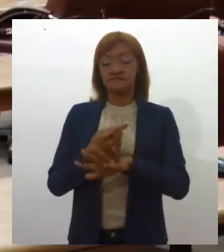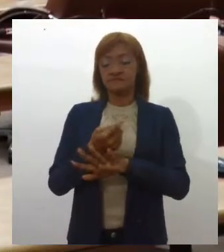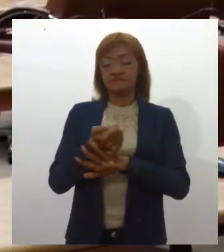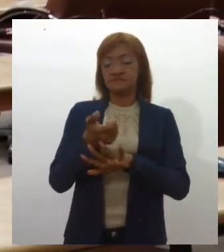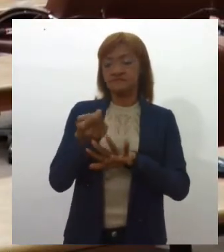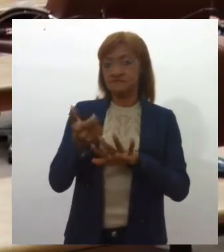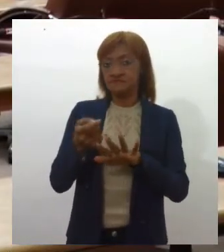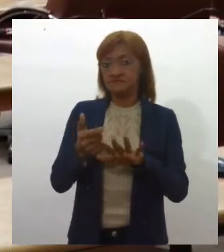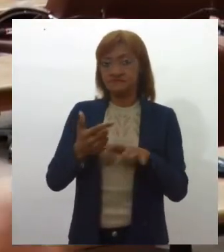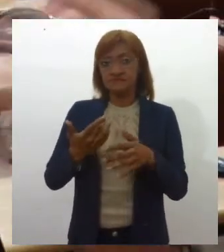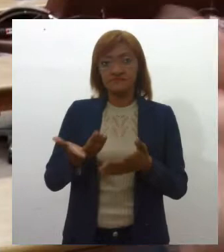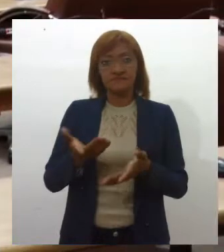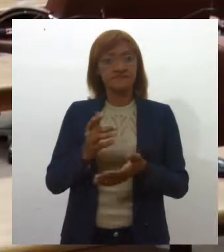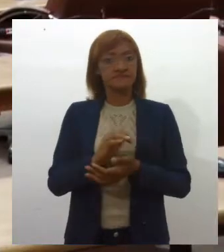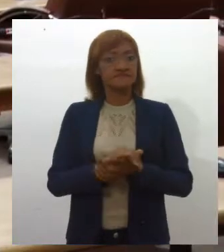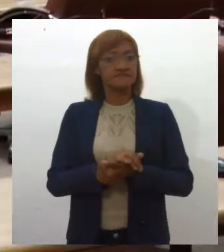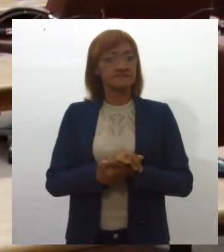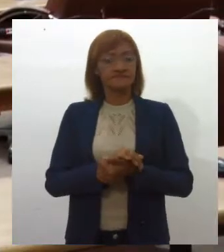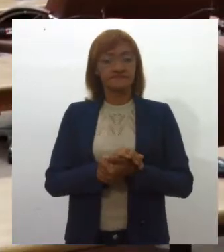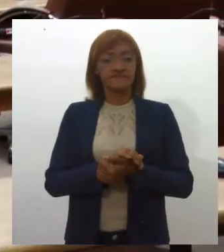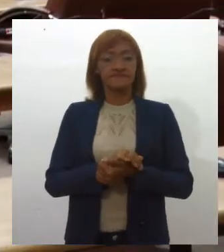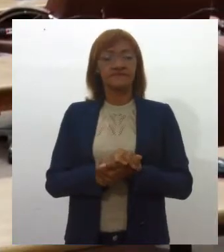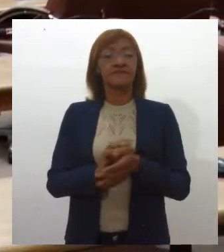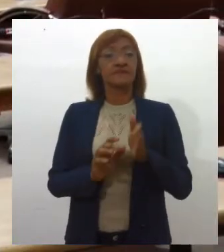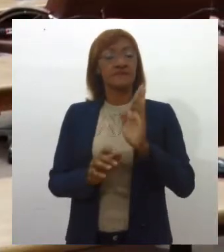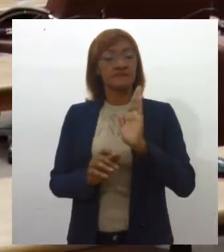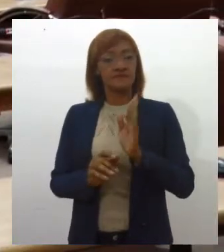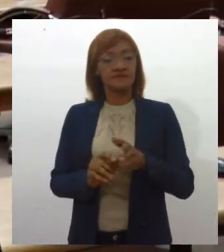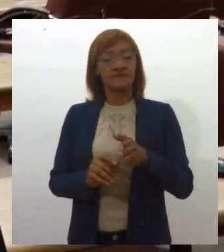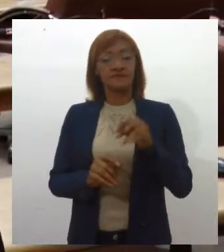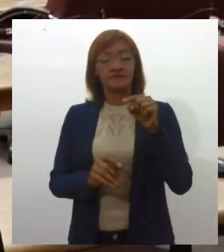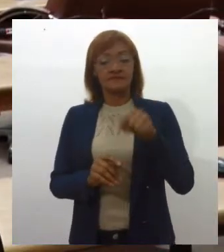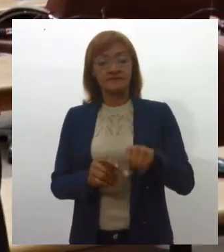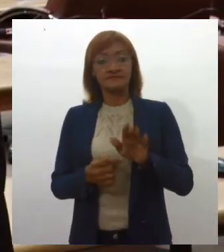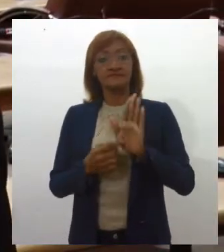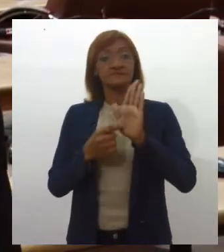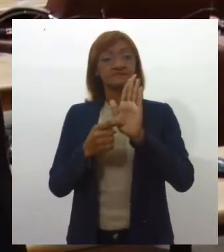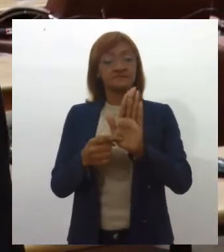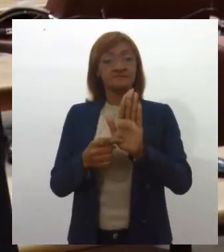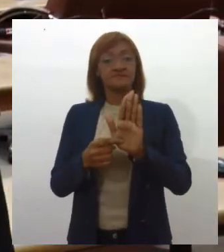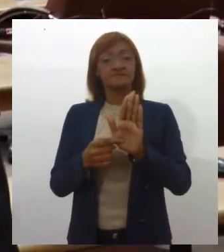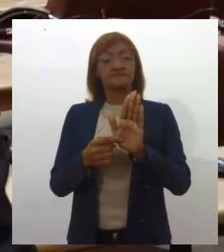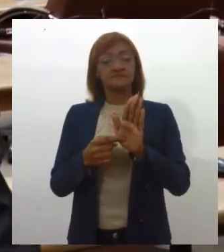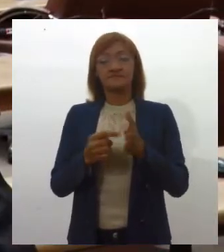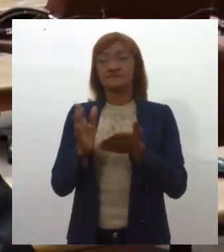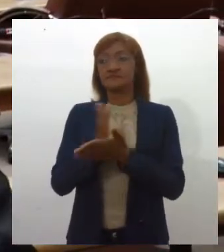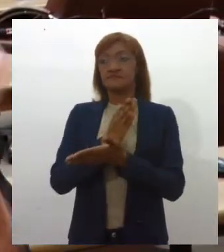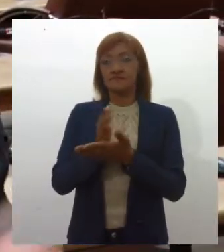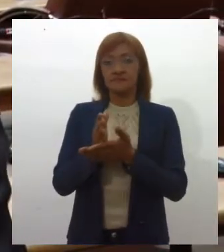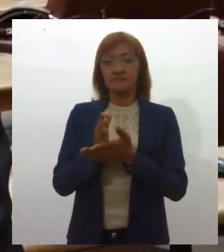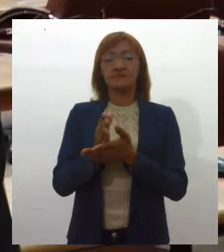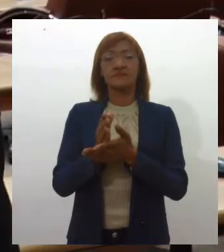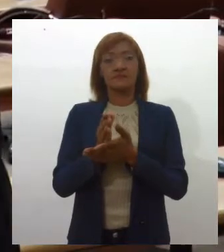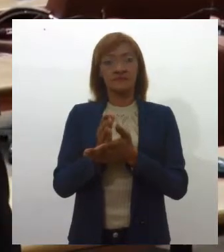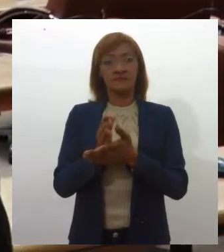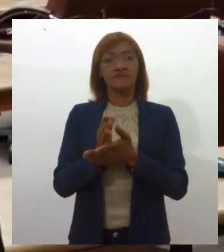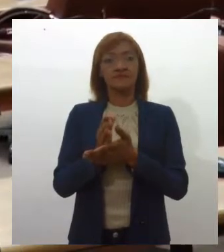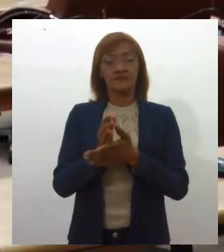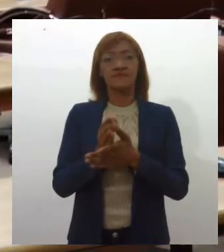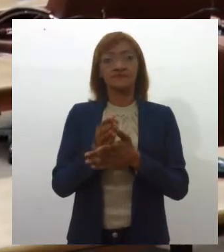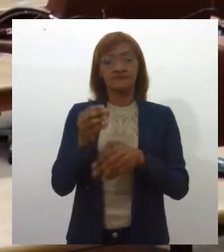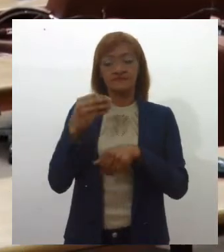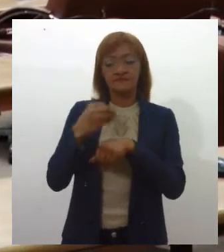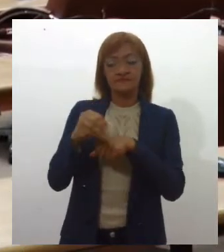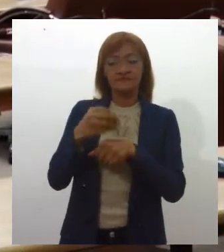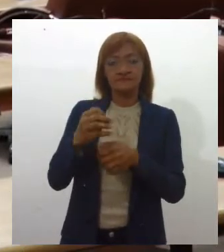não é verdadeira. Nós trouxemos aqui e mostramos alguns das postagens, alguns vídeos que foram